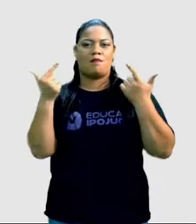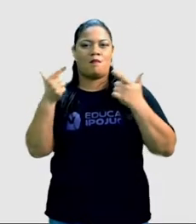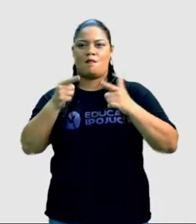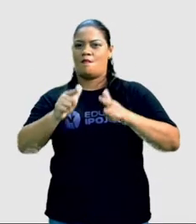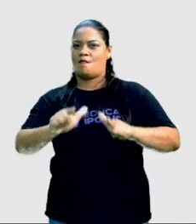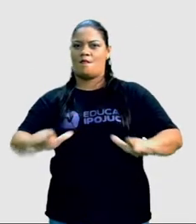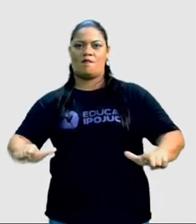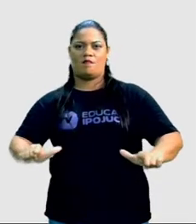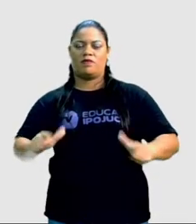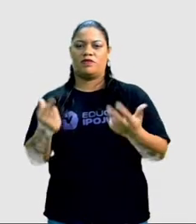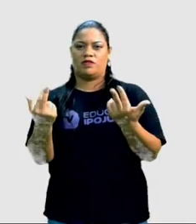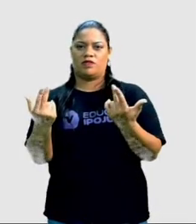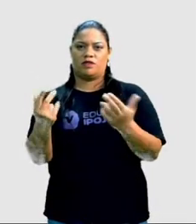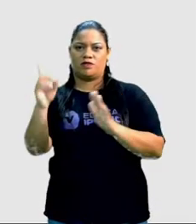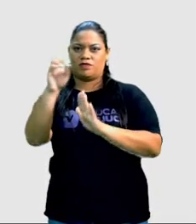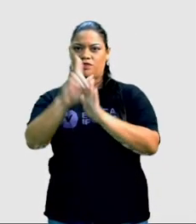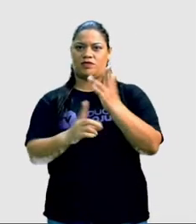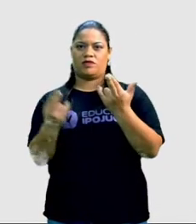de ser igual a outros.